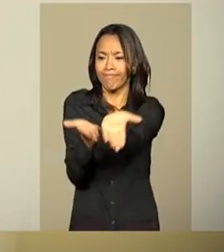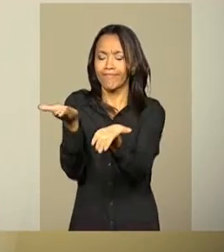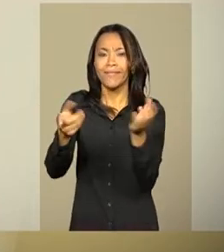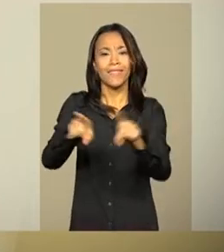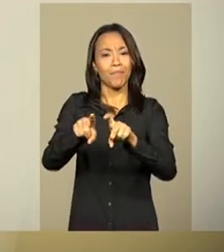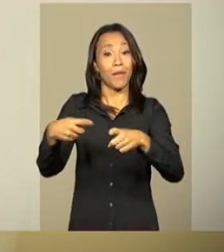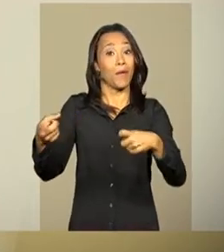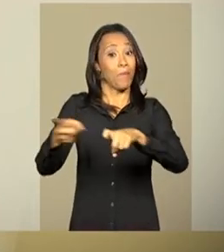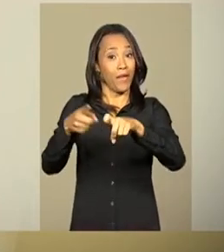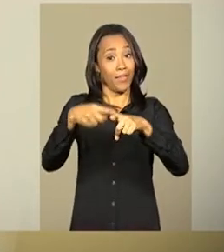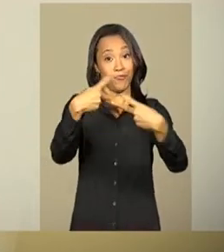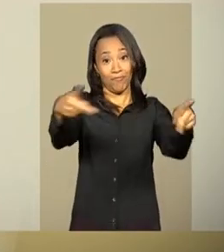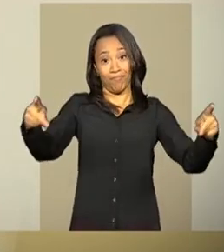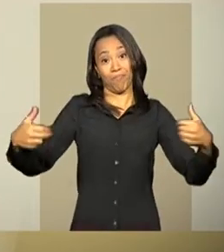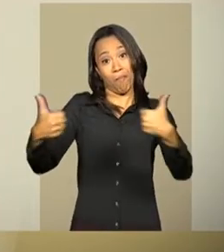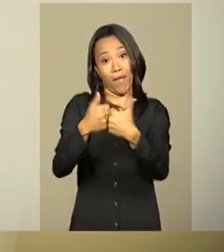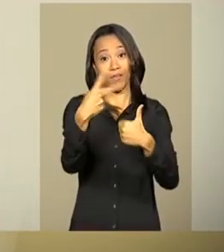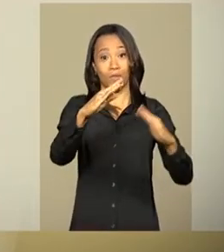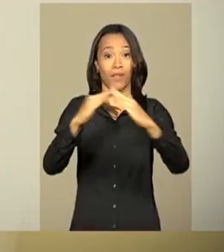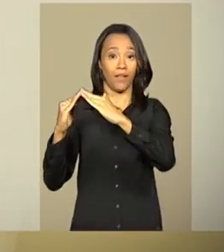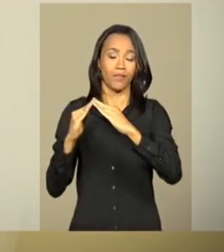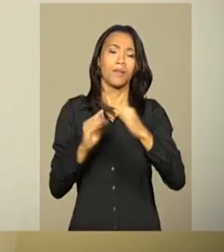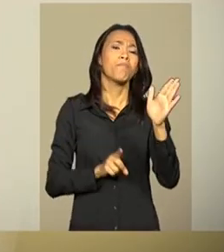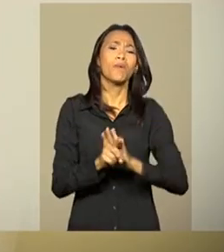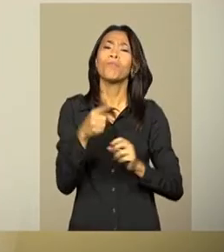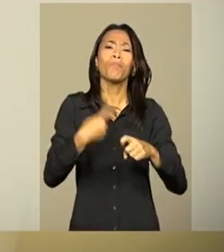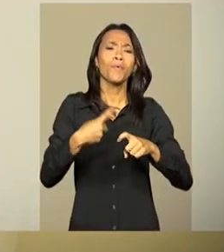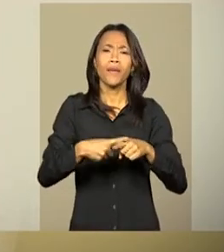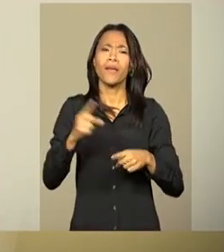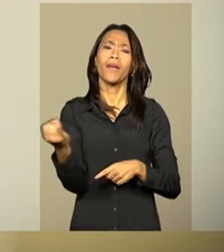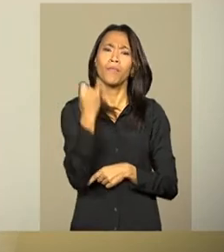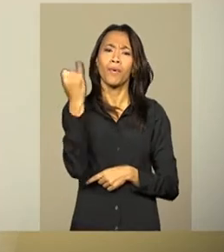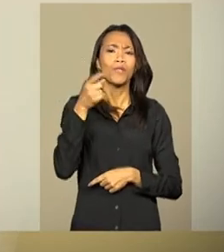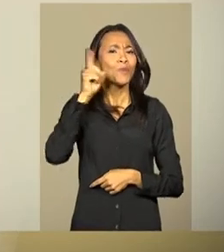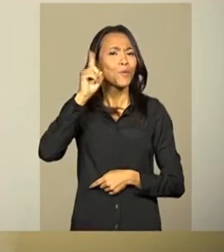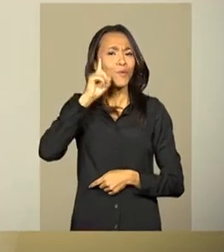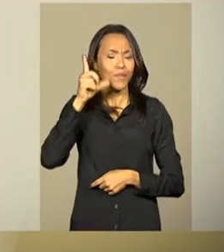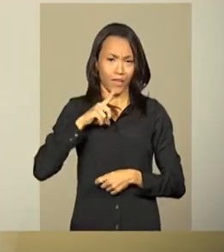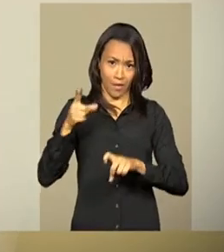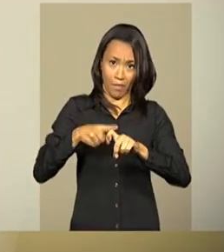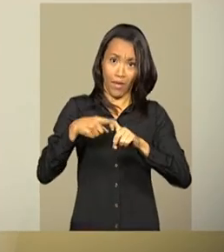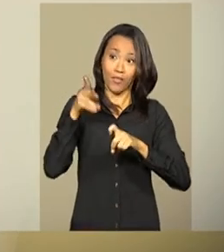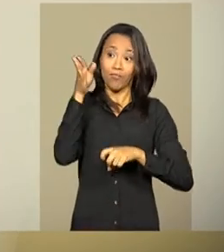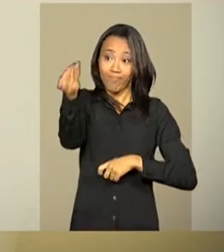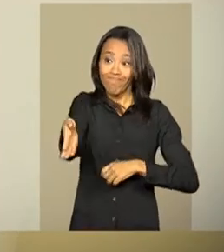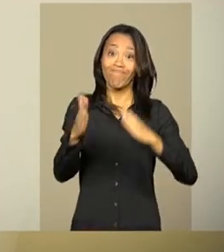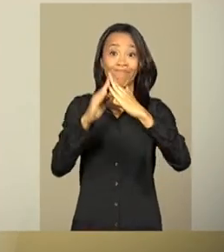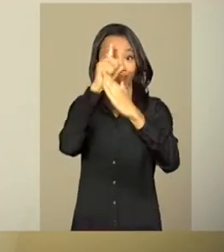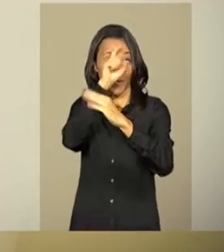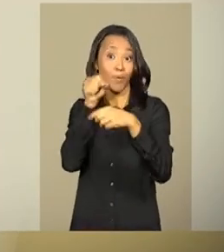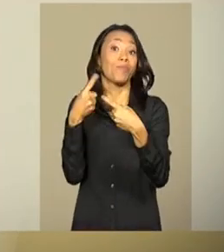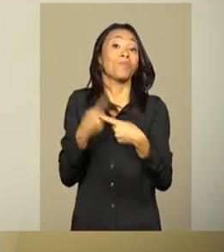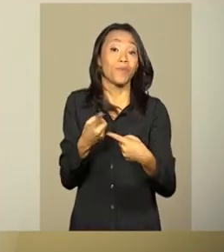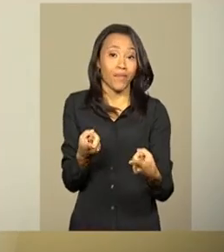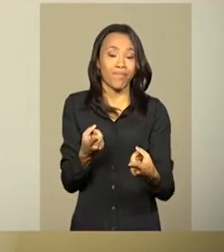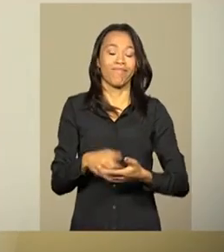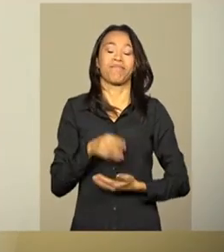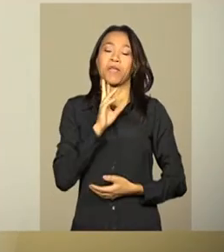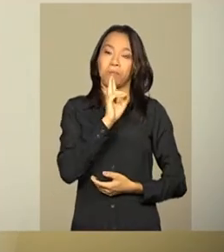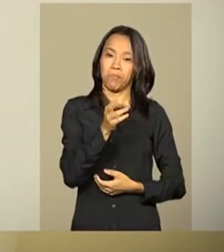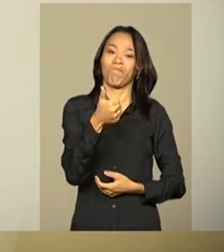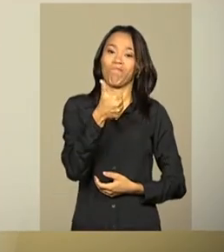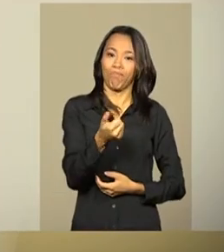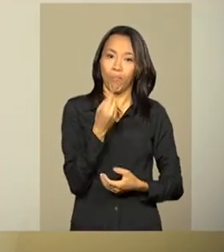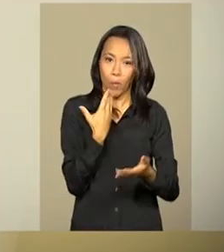médicos perto de suas casas Porque é tão importante ter um médico todos os dias no posto de saúde Presidente Boa pergunta Luciano é